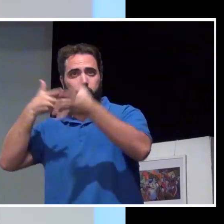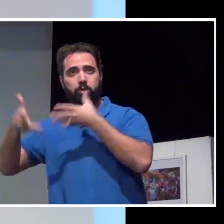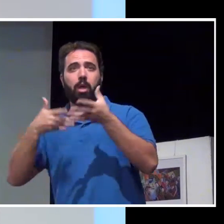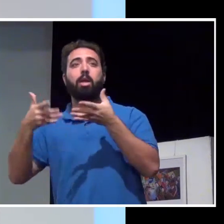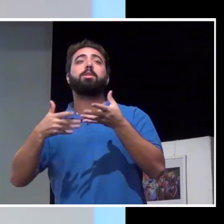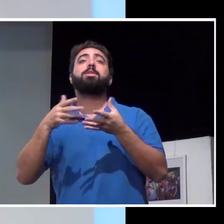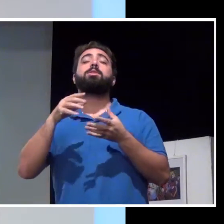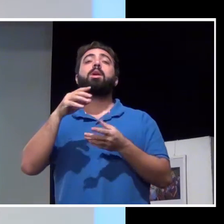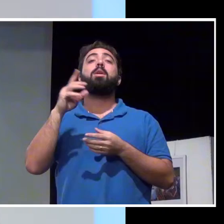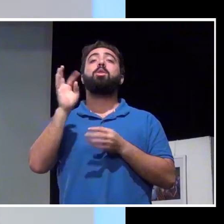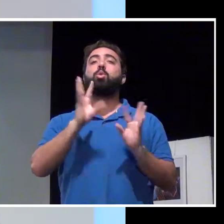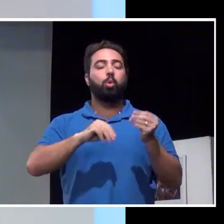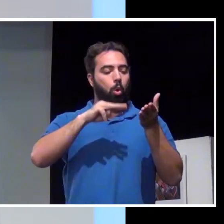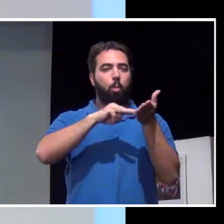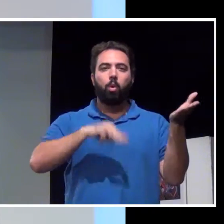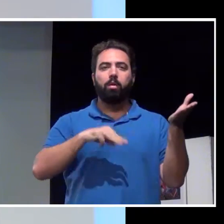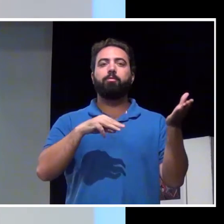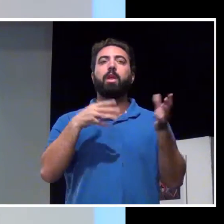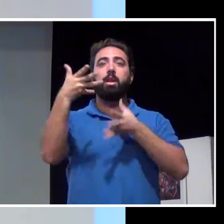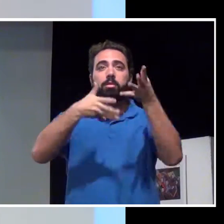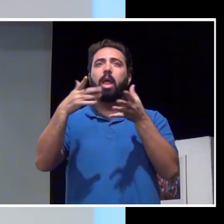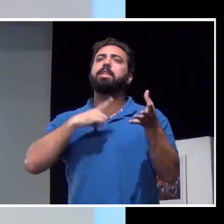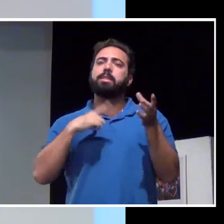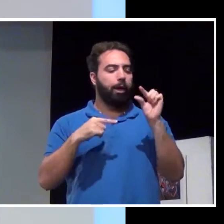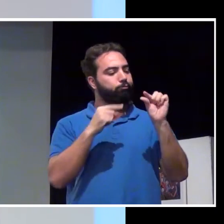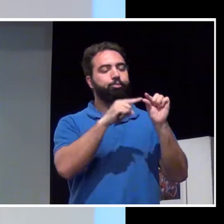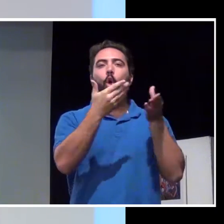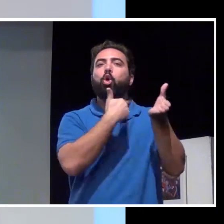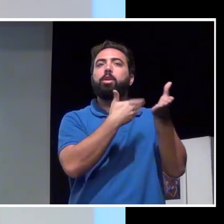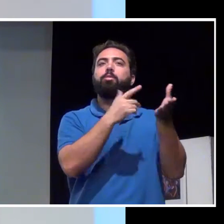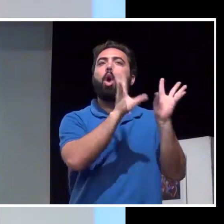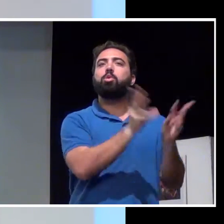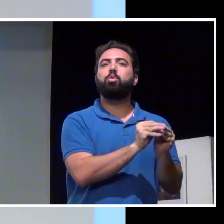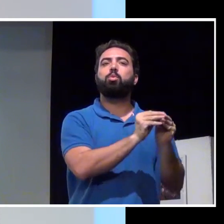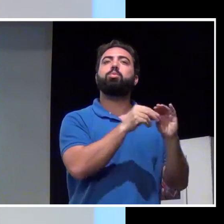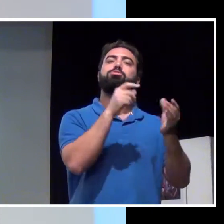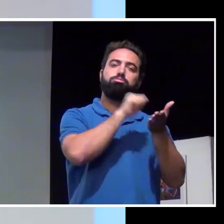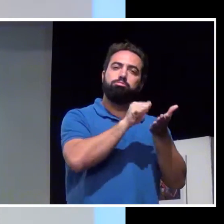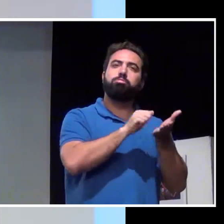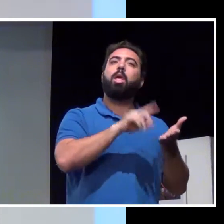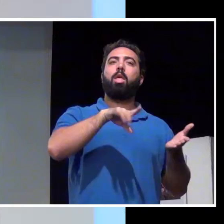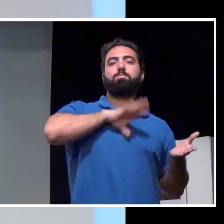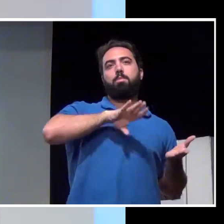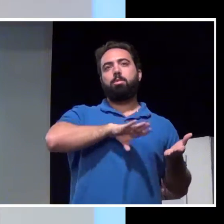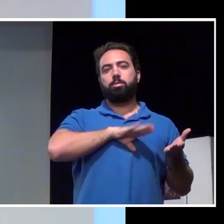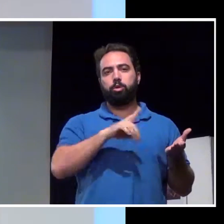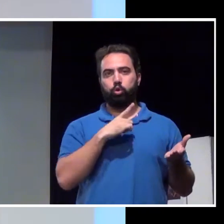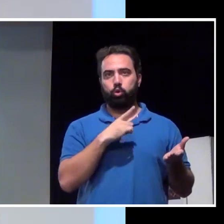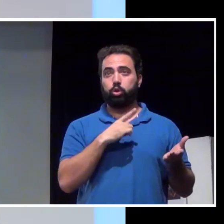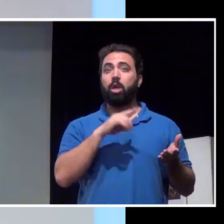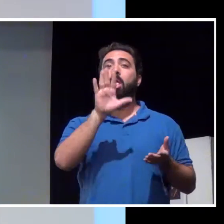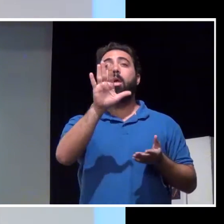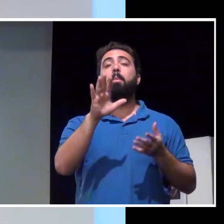em Libras, ela vem com um livro, um livreto, um caderninho de resumo, em português. Mas